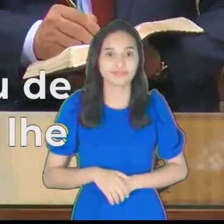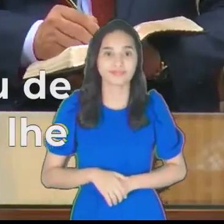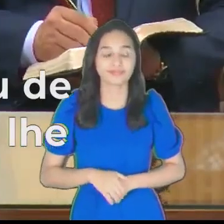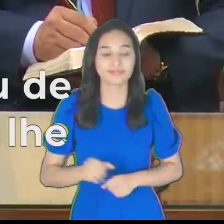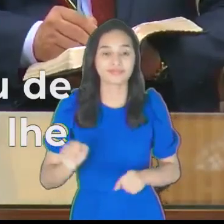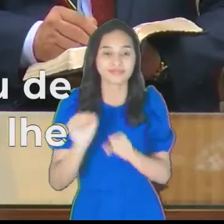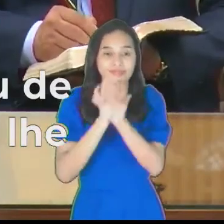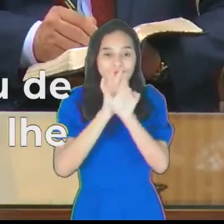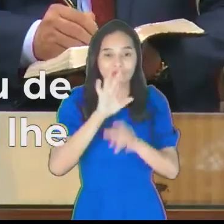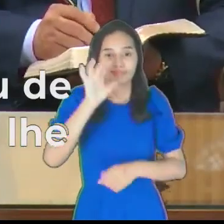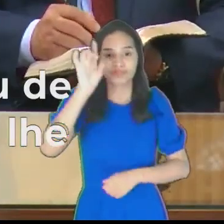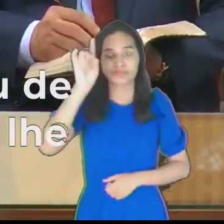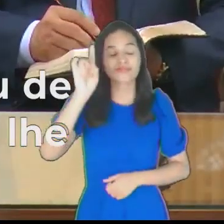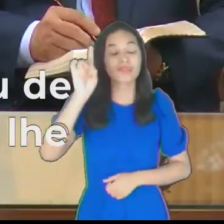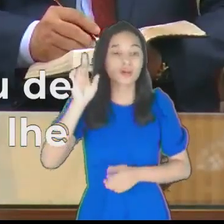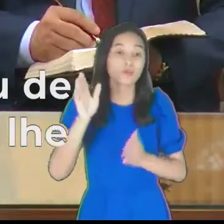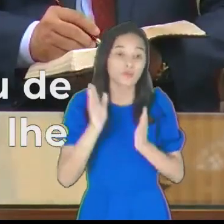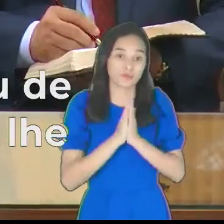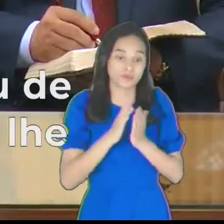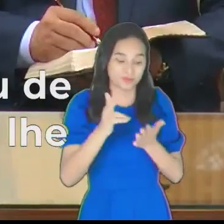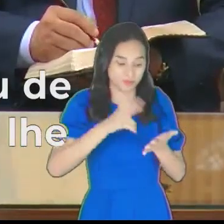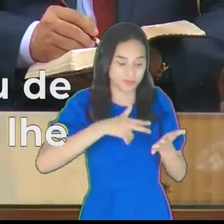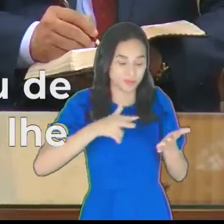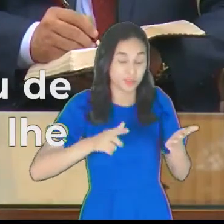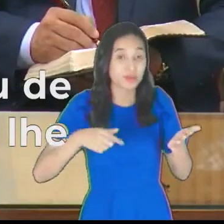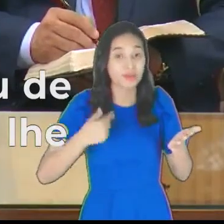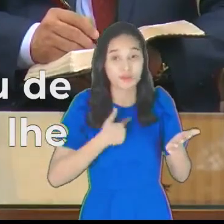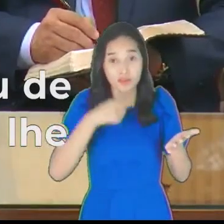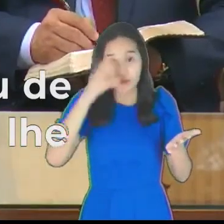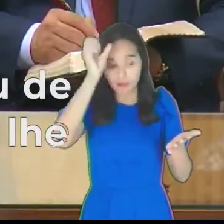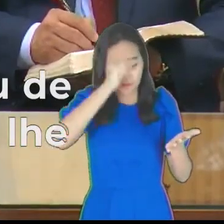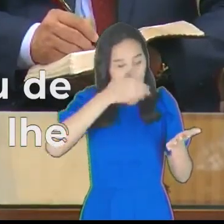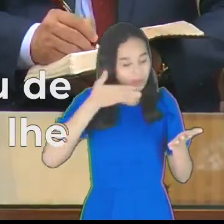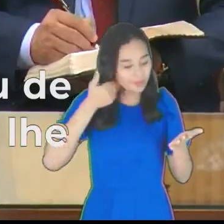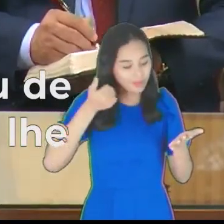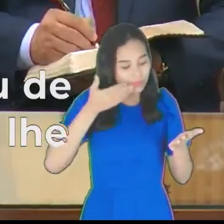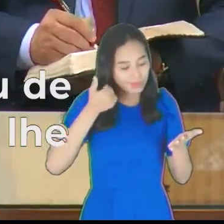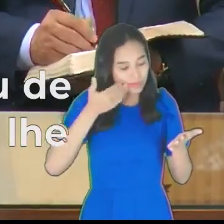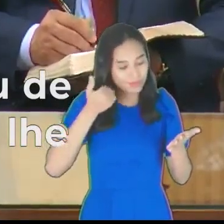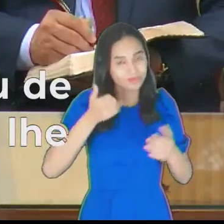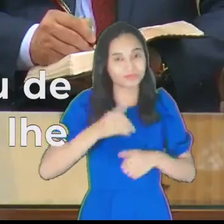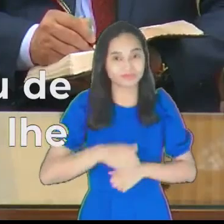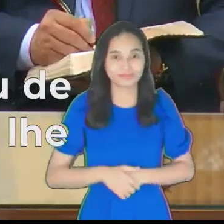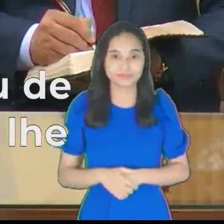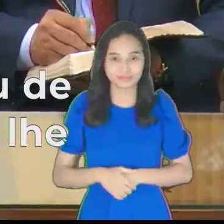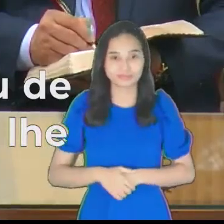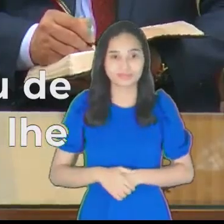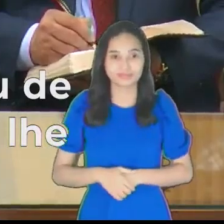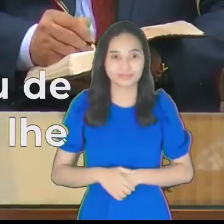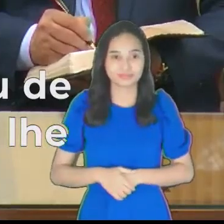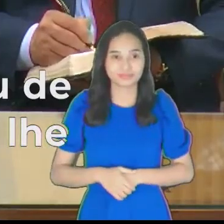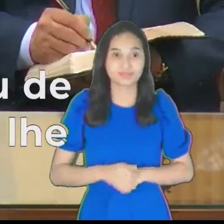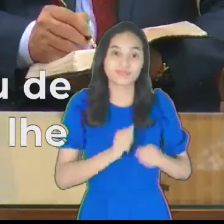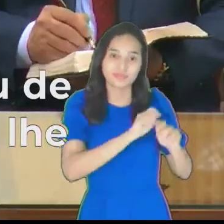Glória a Deus. Por favor, leia para que nós aprendamos da palavra. Está na